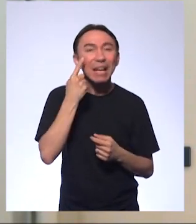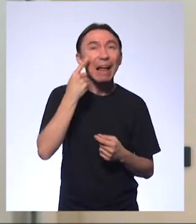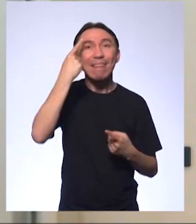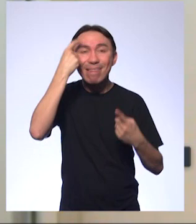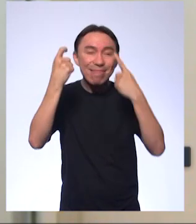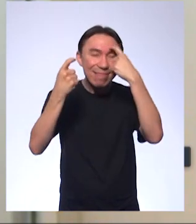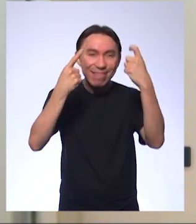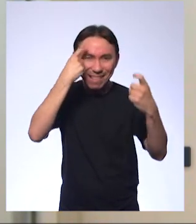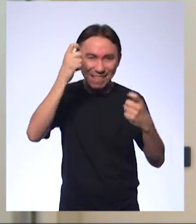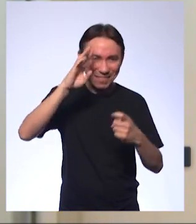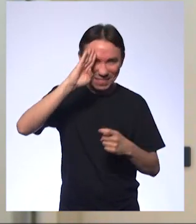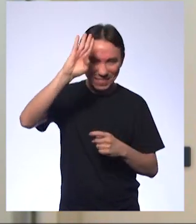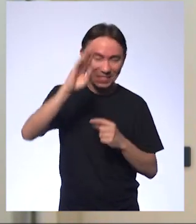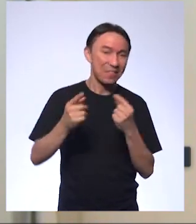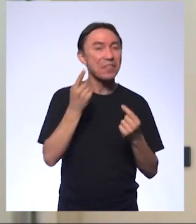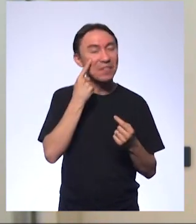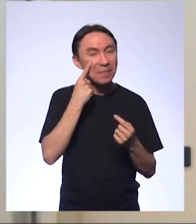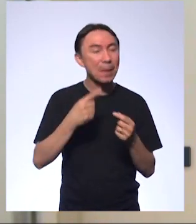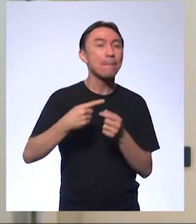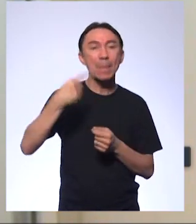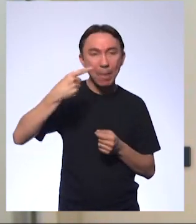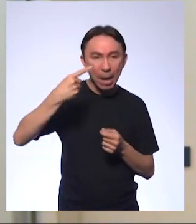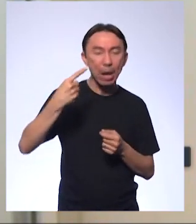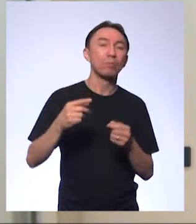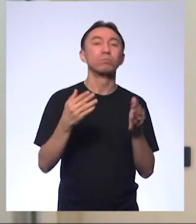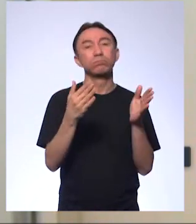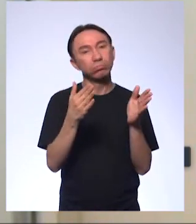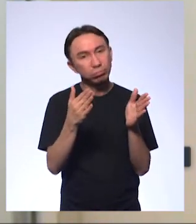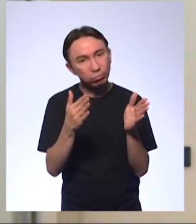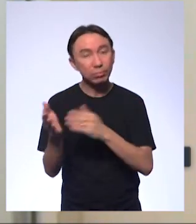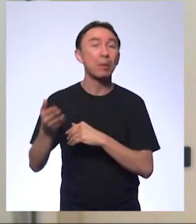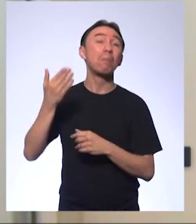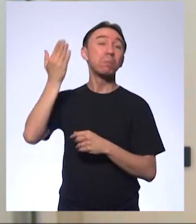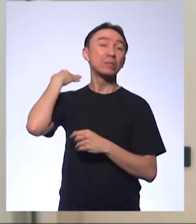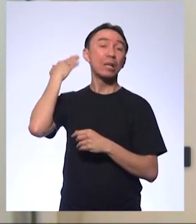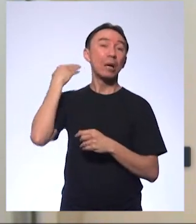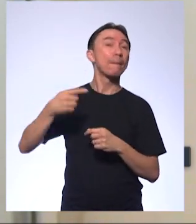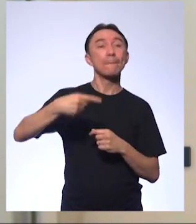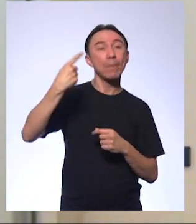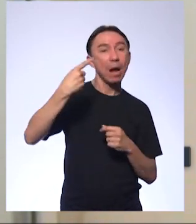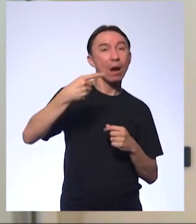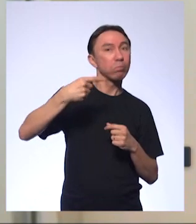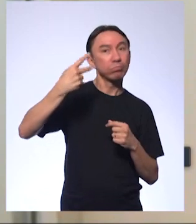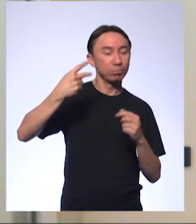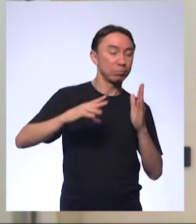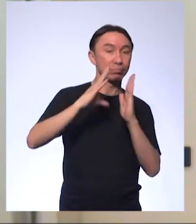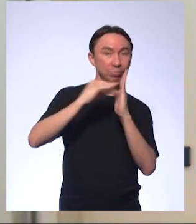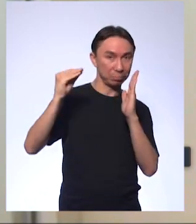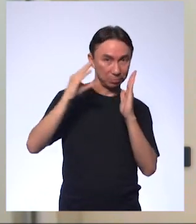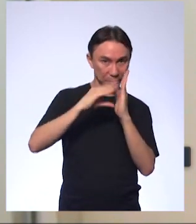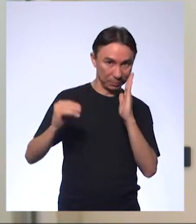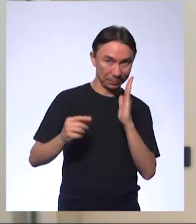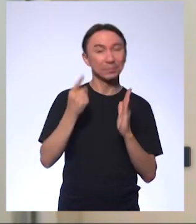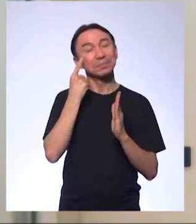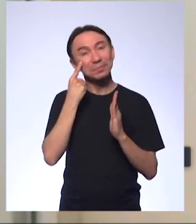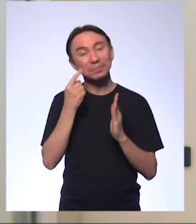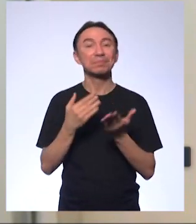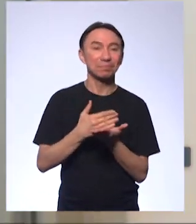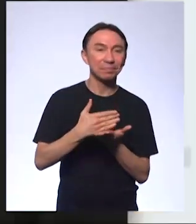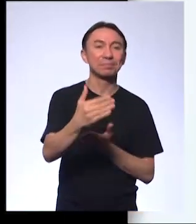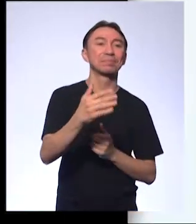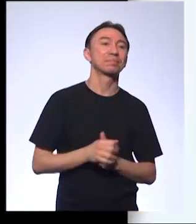Agora, nós vamos ver a primeira parte de um vídeo. Então, eu peço que vocês prestem atenção. É um vídeo bem curtinho e bem rápido, assim,